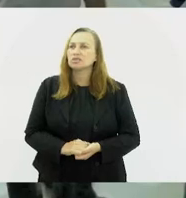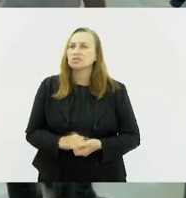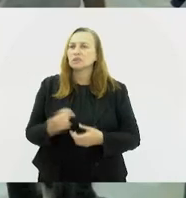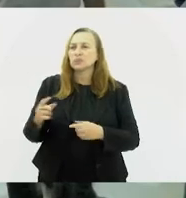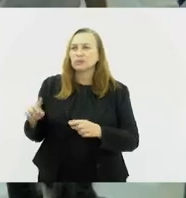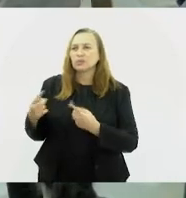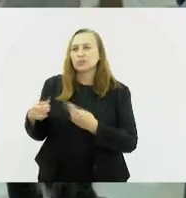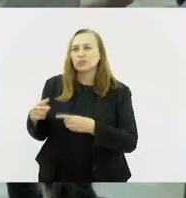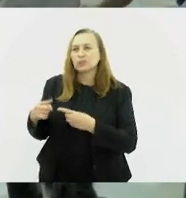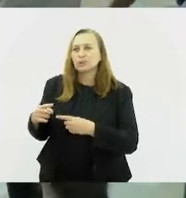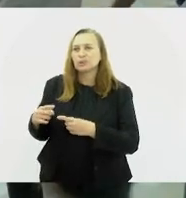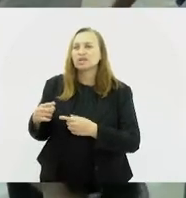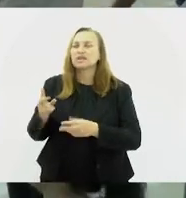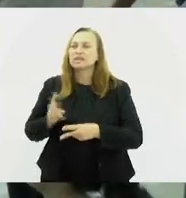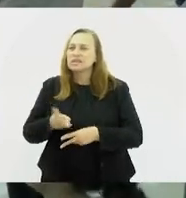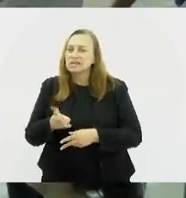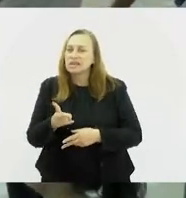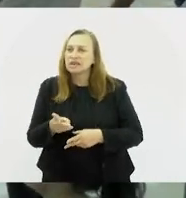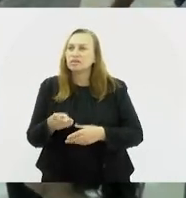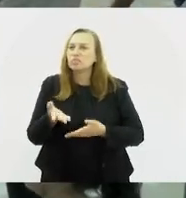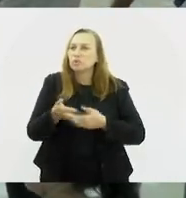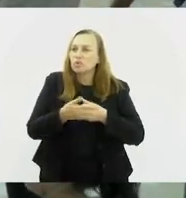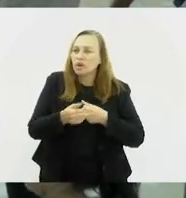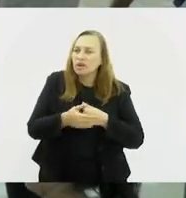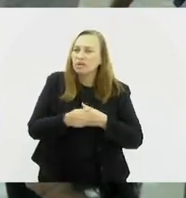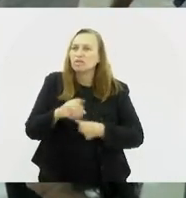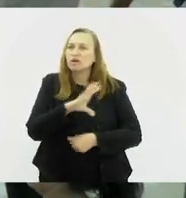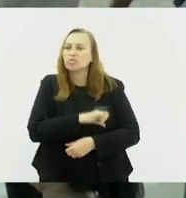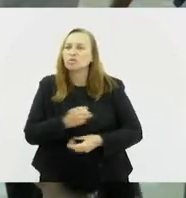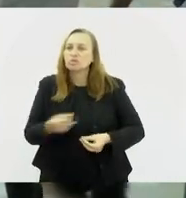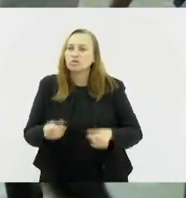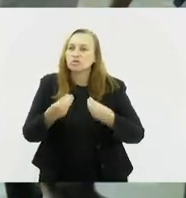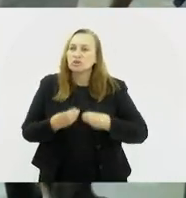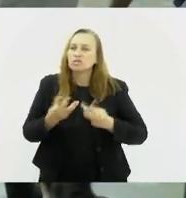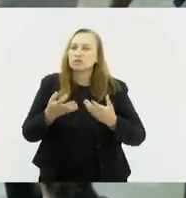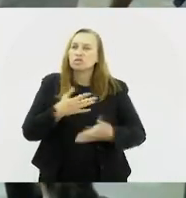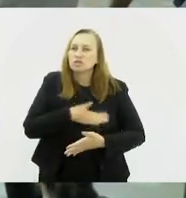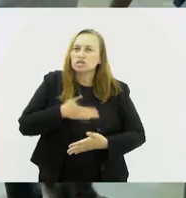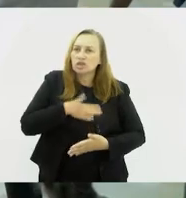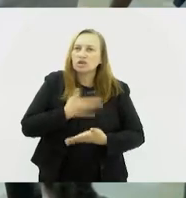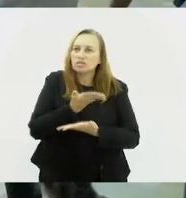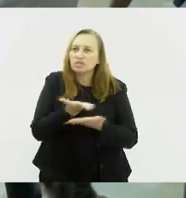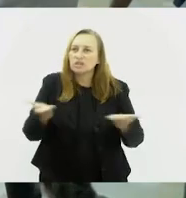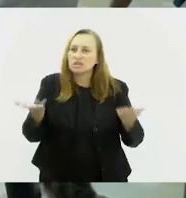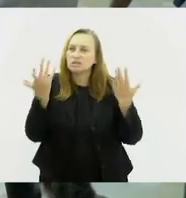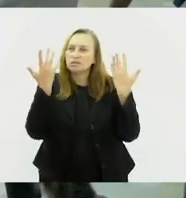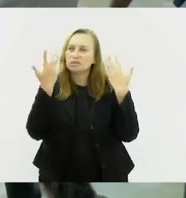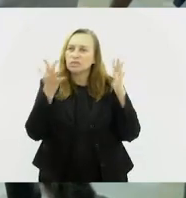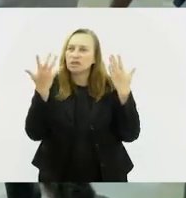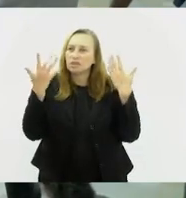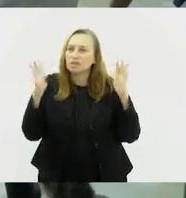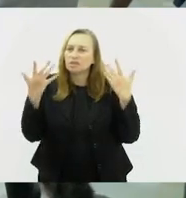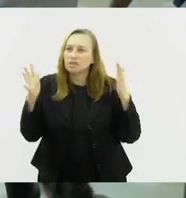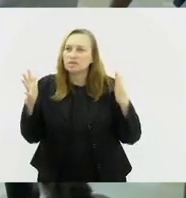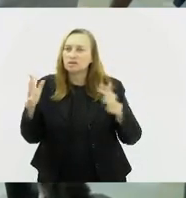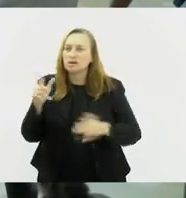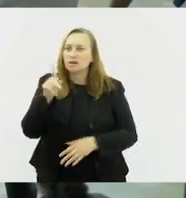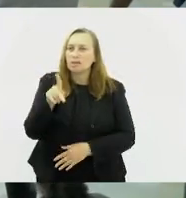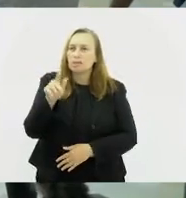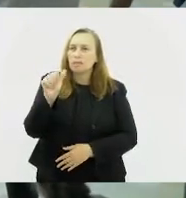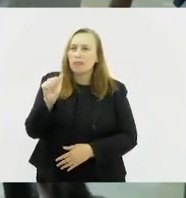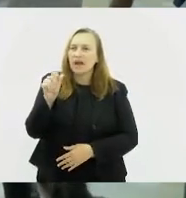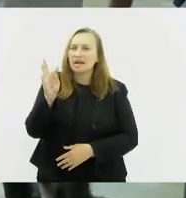estão sempre lá dando carinho, dando bastante amor. Gostaria que todos vocês dessem uma salva de palmas para a Patrícia e sua